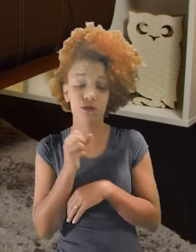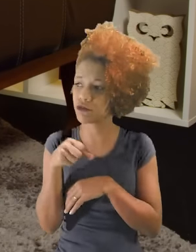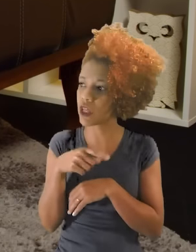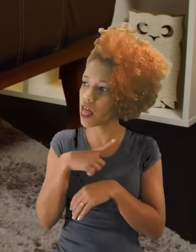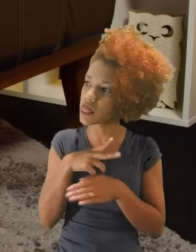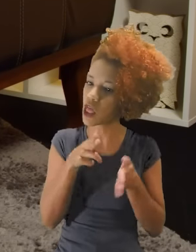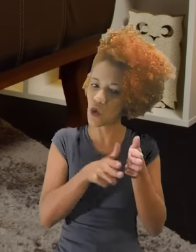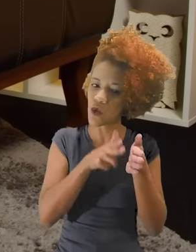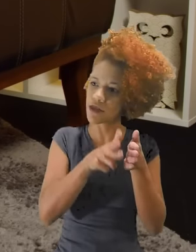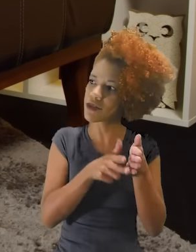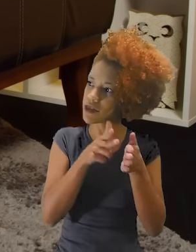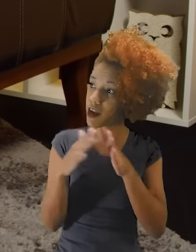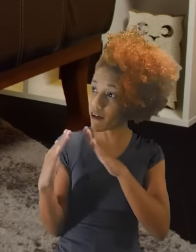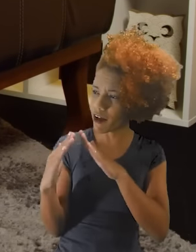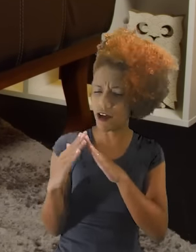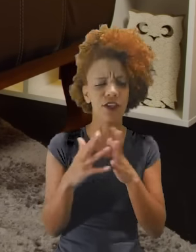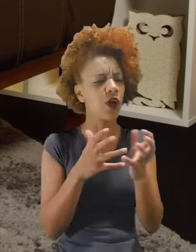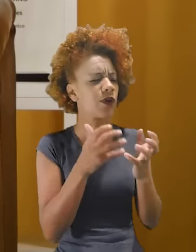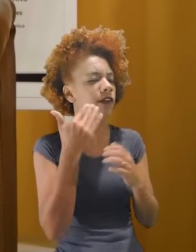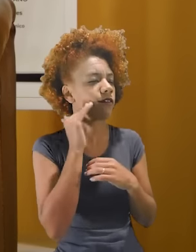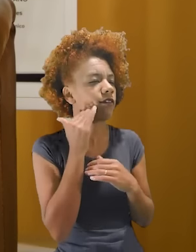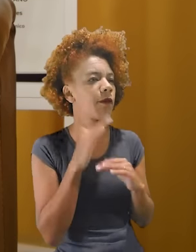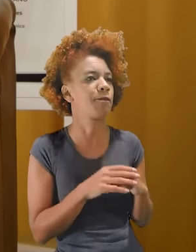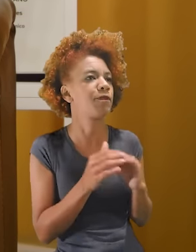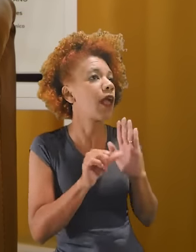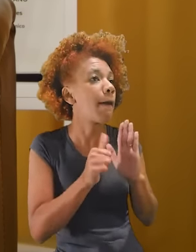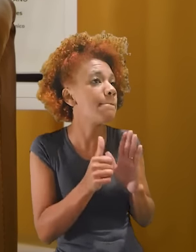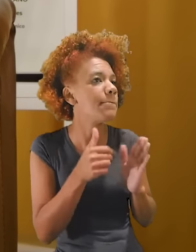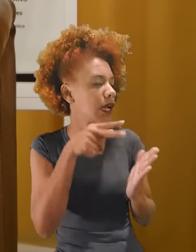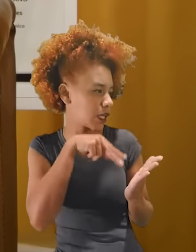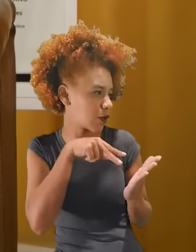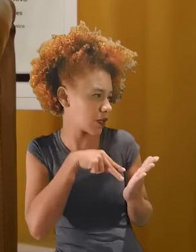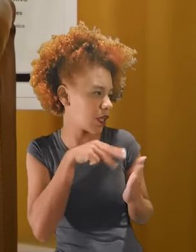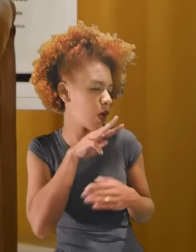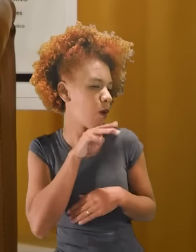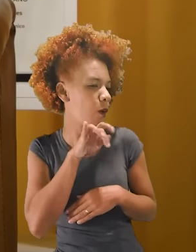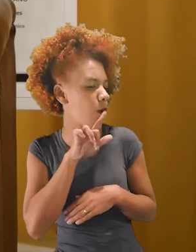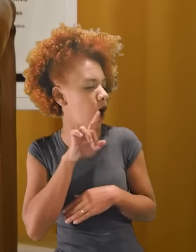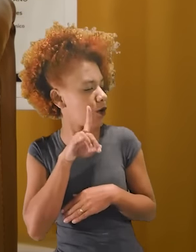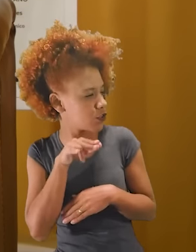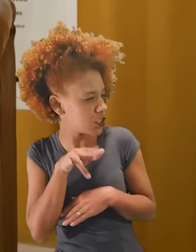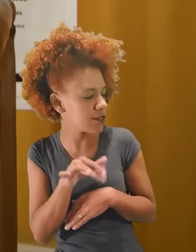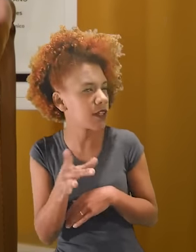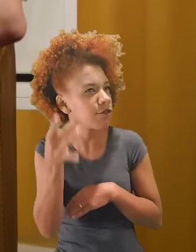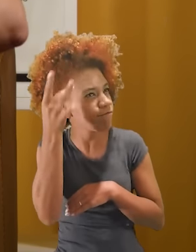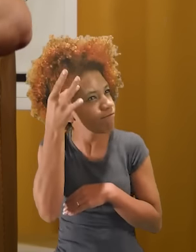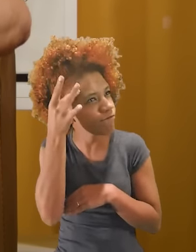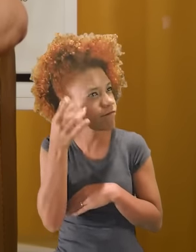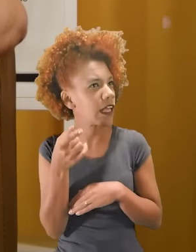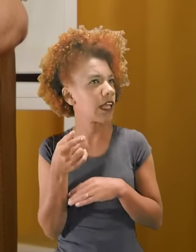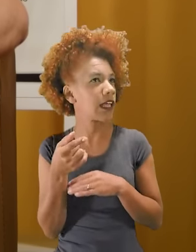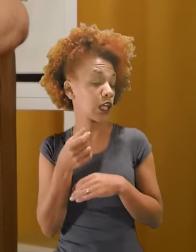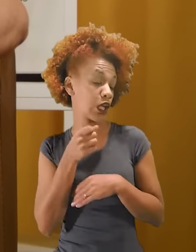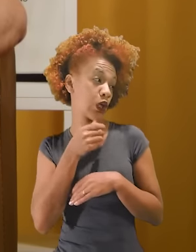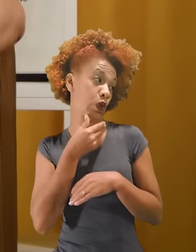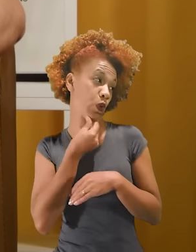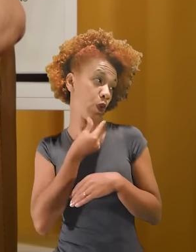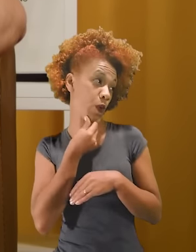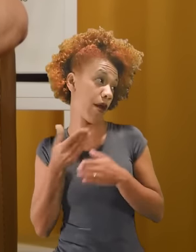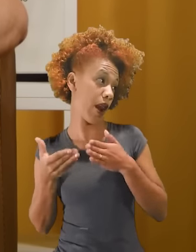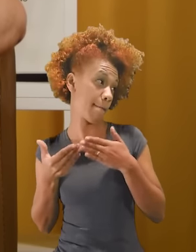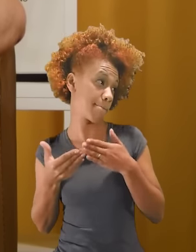em casa, né? Pra você ter uma ideia. Então, eu queria entender, vamos lá. A primeira coisa que eu li sobre o Walt Disney, que ficava na minha cabeça, é que, claro, o Walt Disney, ele era pobre. Que